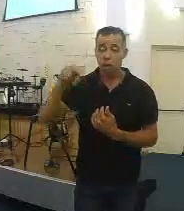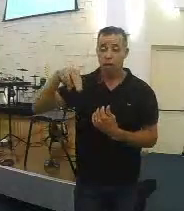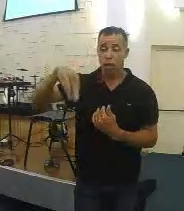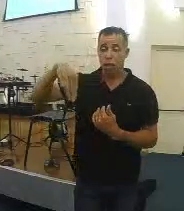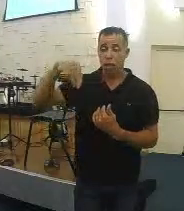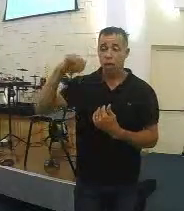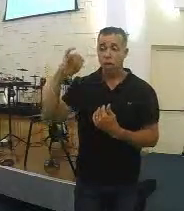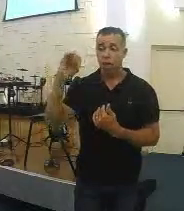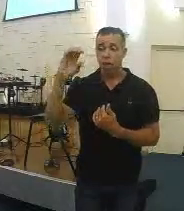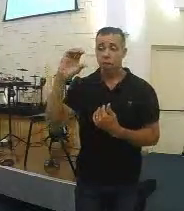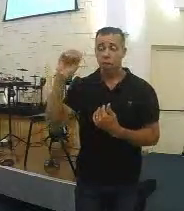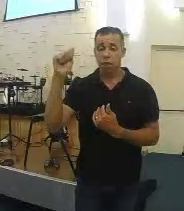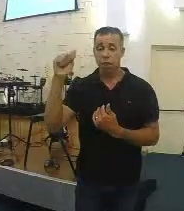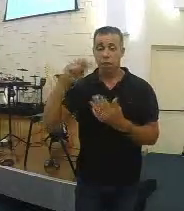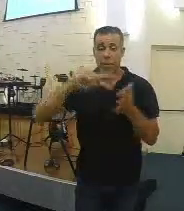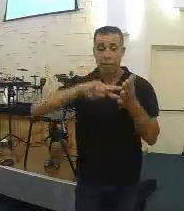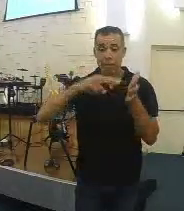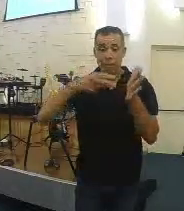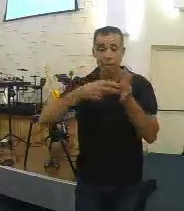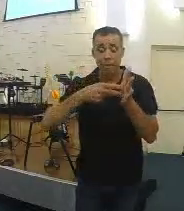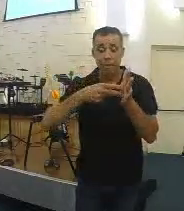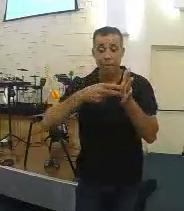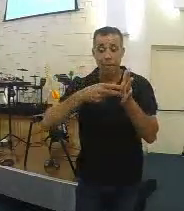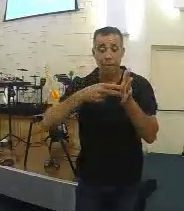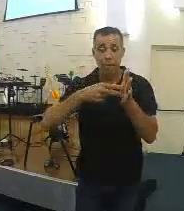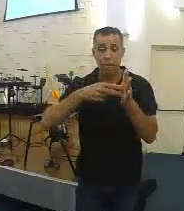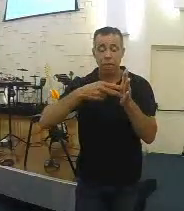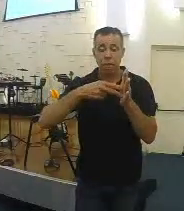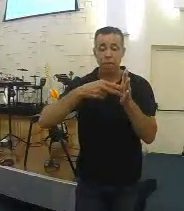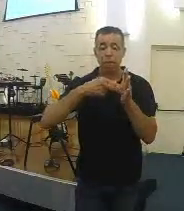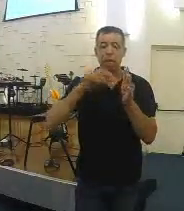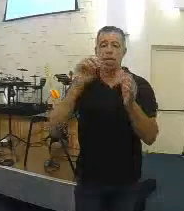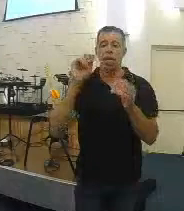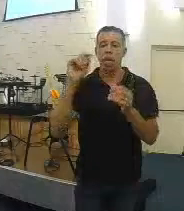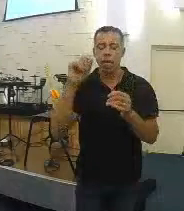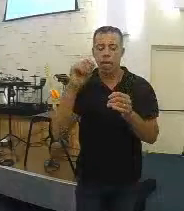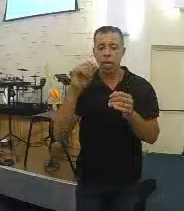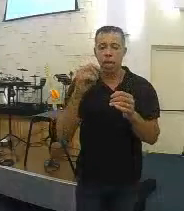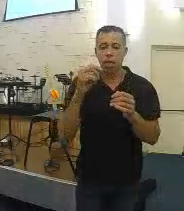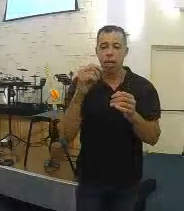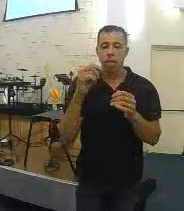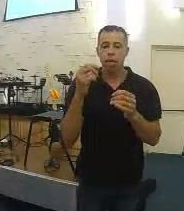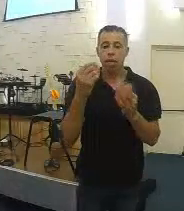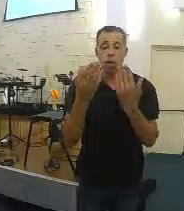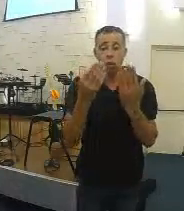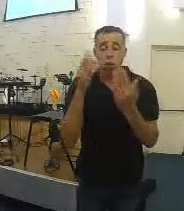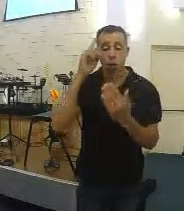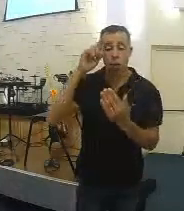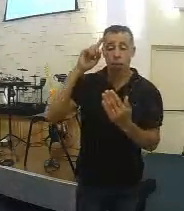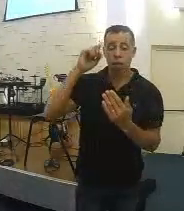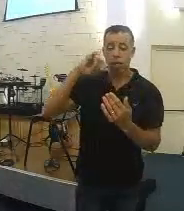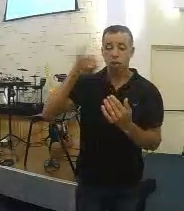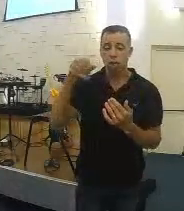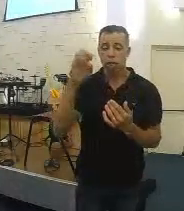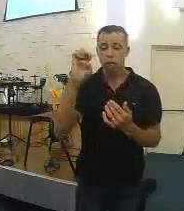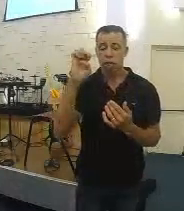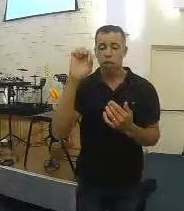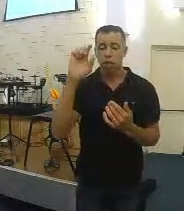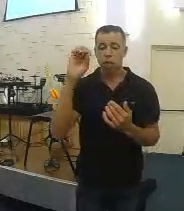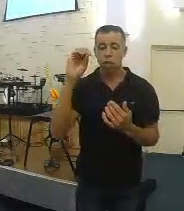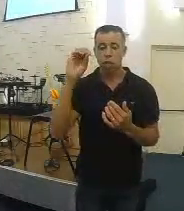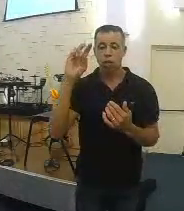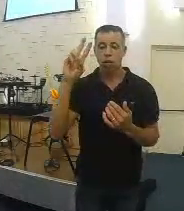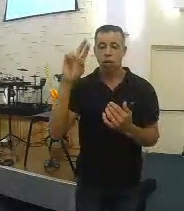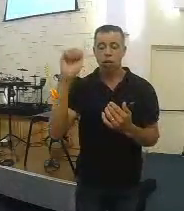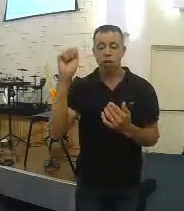como Jeová. Vejam a confusão dessa família. Não é que eles não acreditassem em Deus, eles acreditavam, mas ao